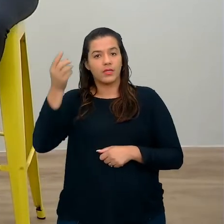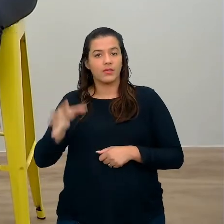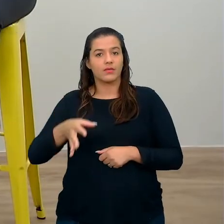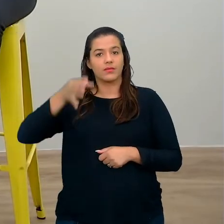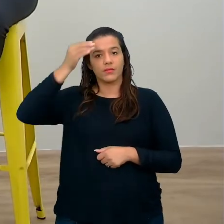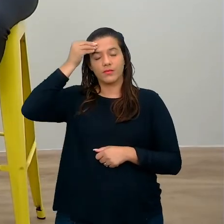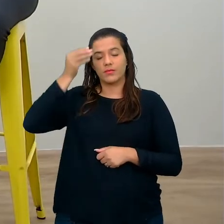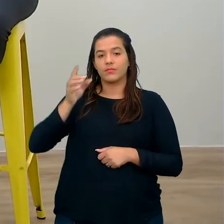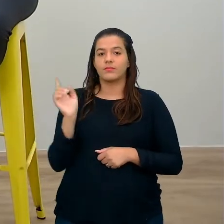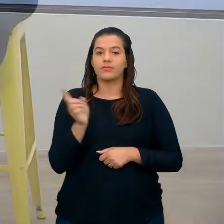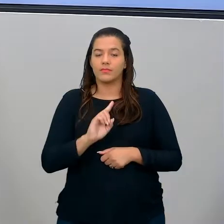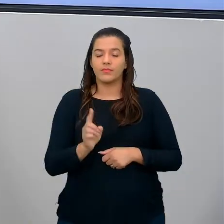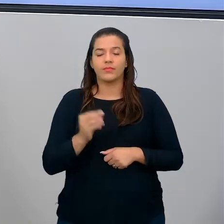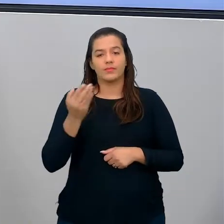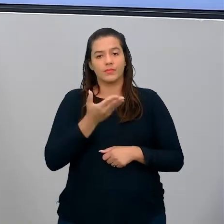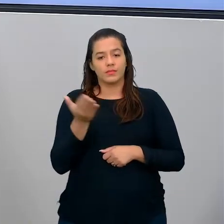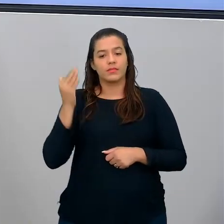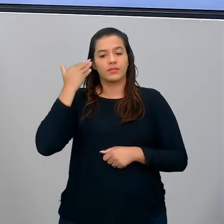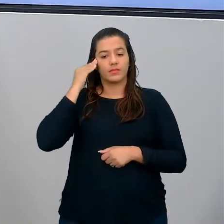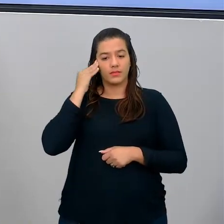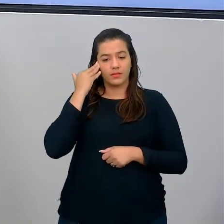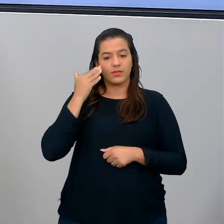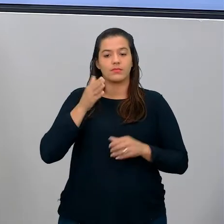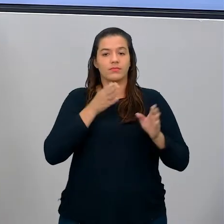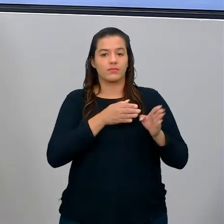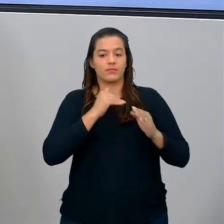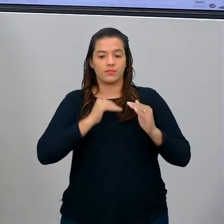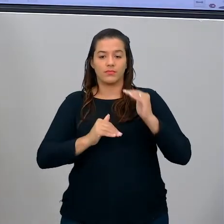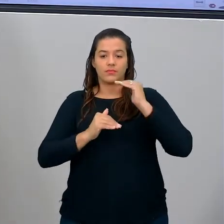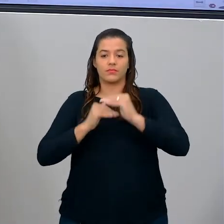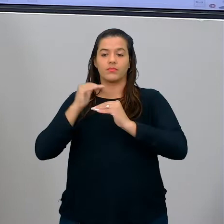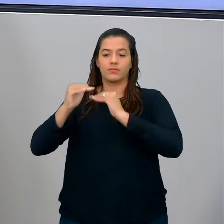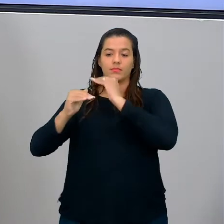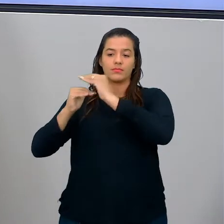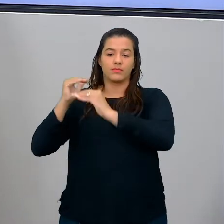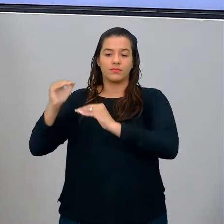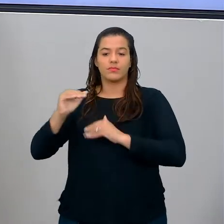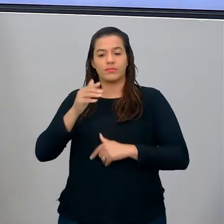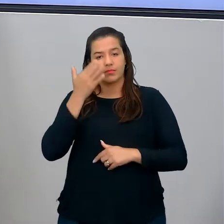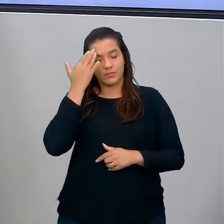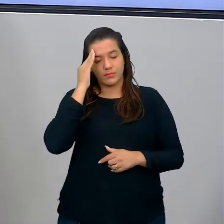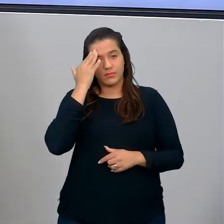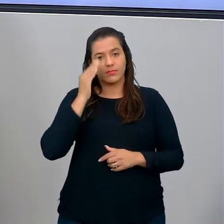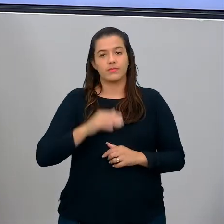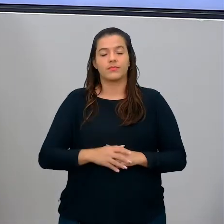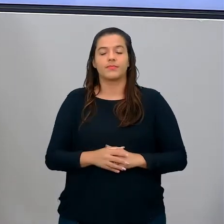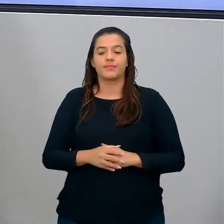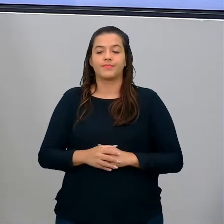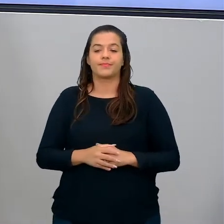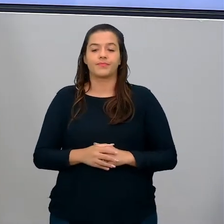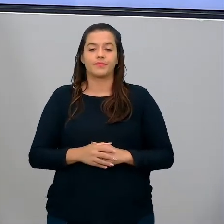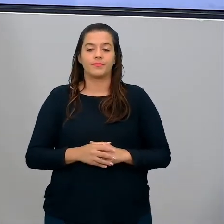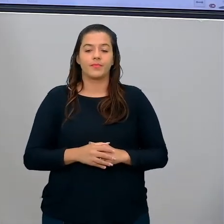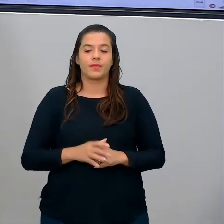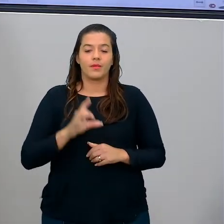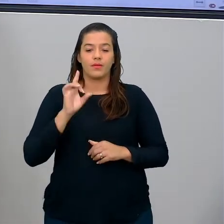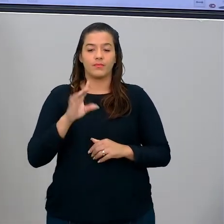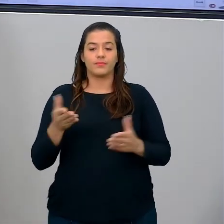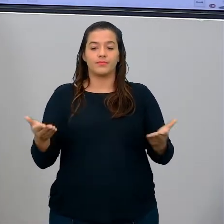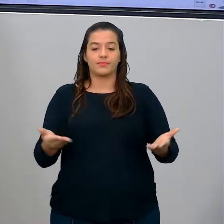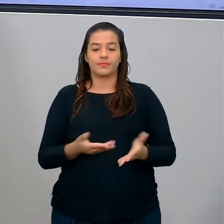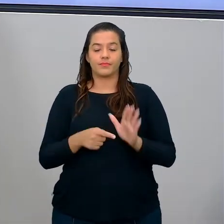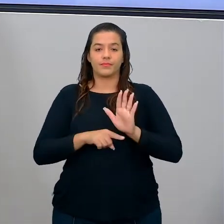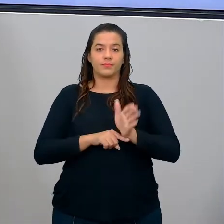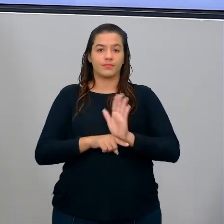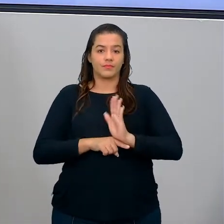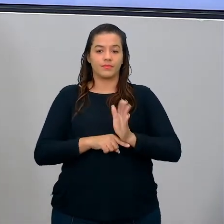que vocês entendam que existe esses níveis taxonômicos, certo? Então, agora a gente vai assistir um